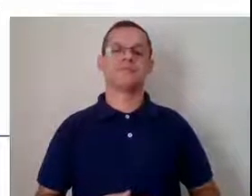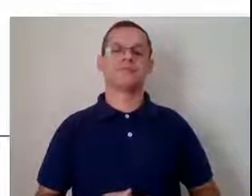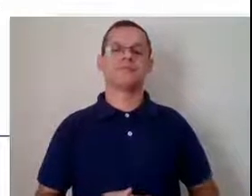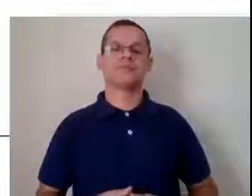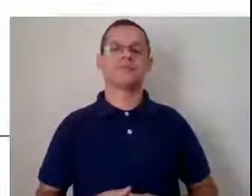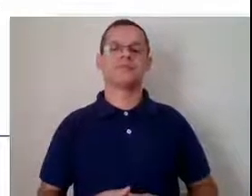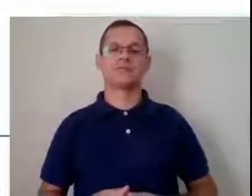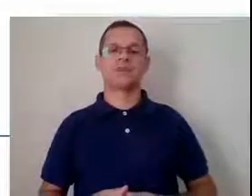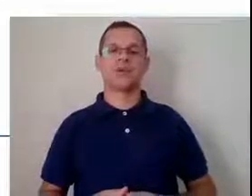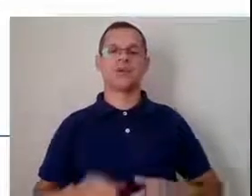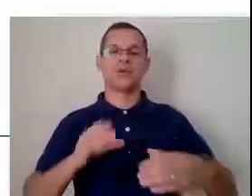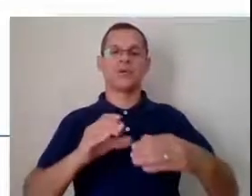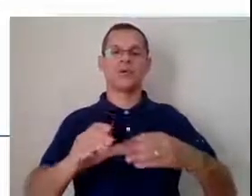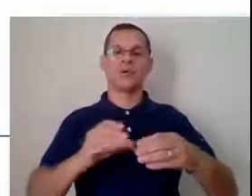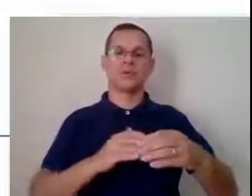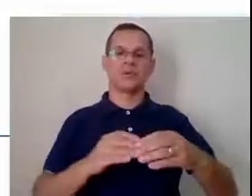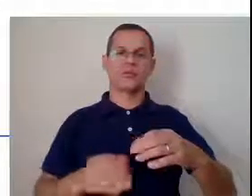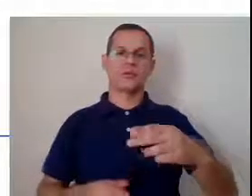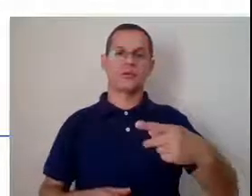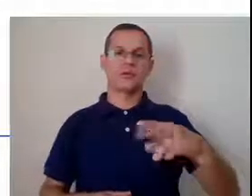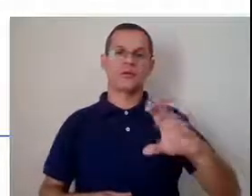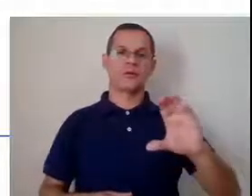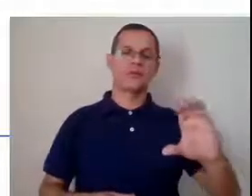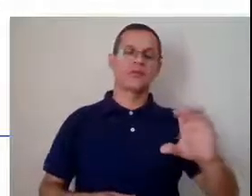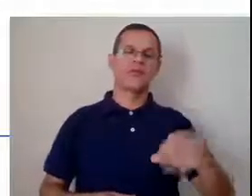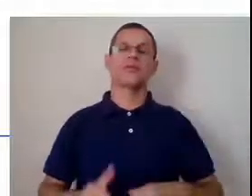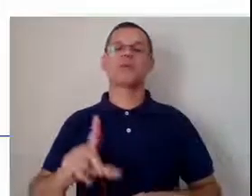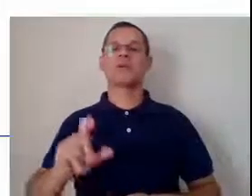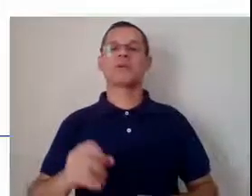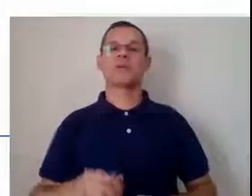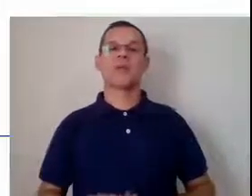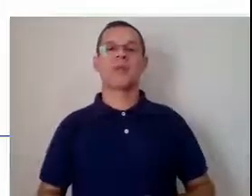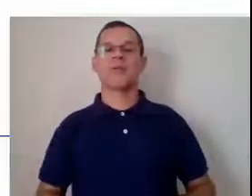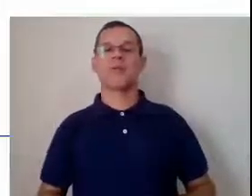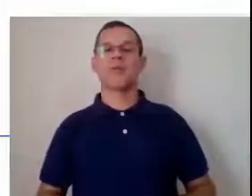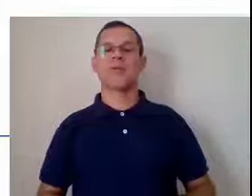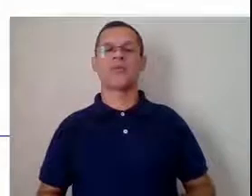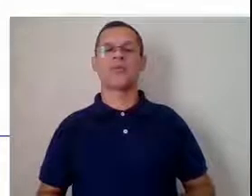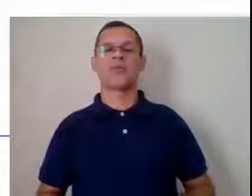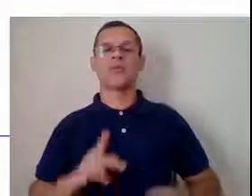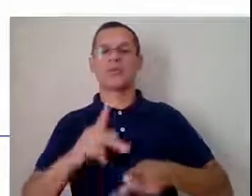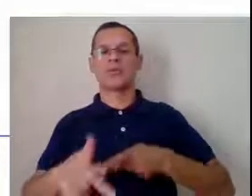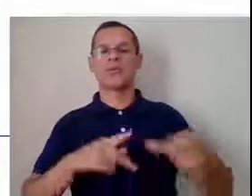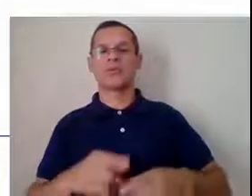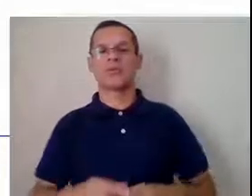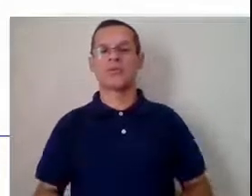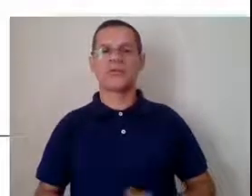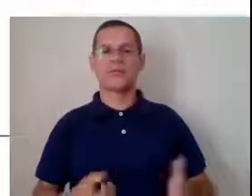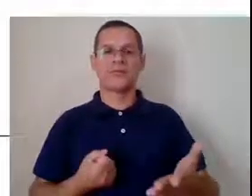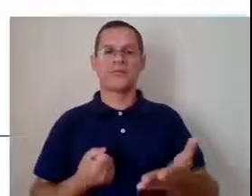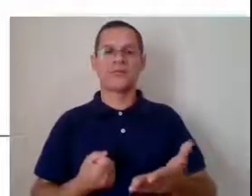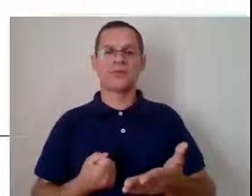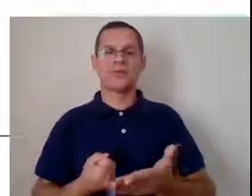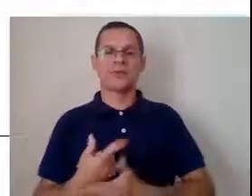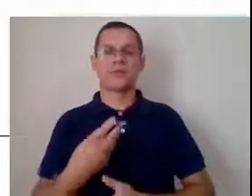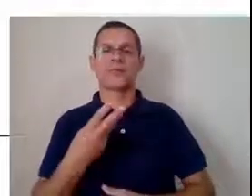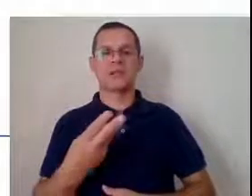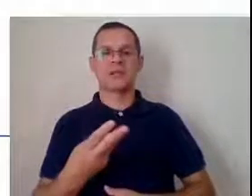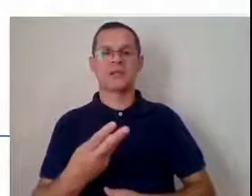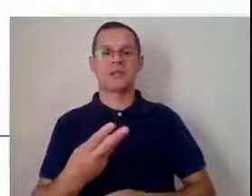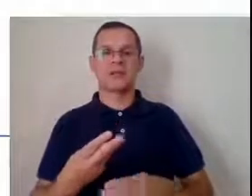um concurso da PUC. O que é? Uma população consome 3 marcas de